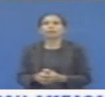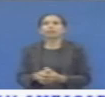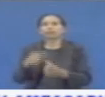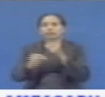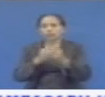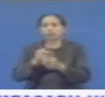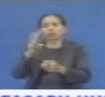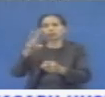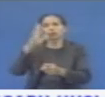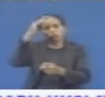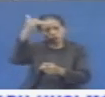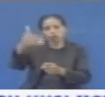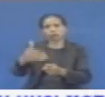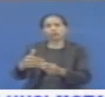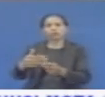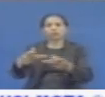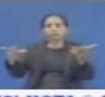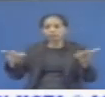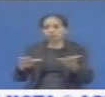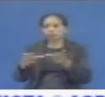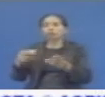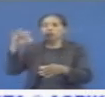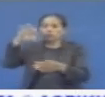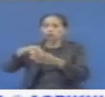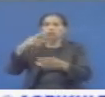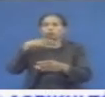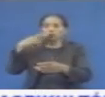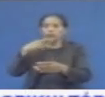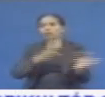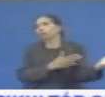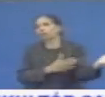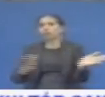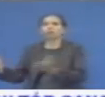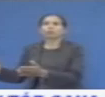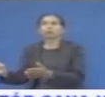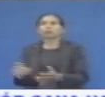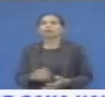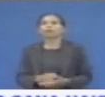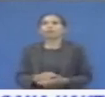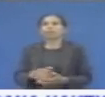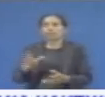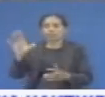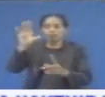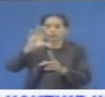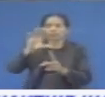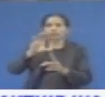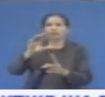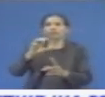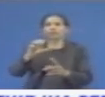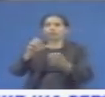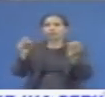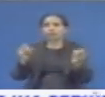ruat tinan tol tamai natar sir be mak e watuana ne bele lori utu batasilar ne ba se fisuku ne be iha tempo Indonesia identiku